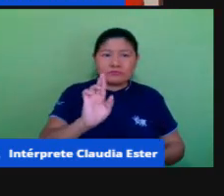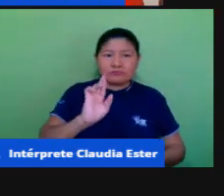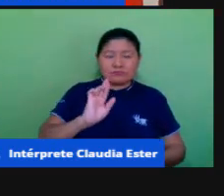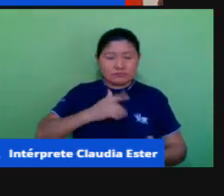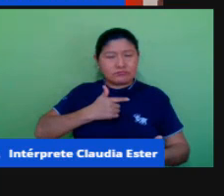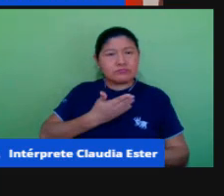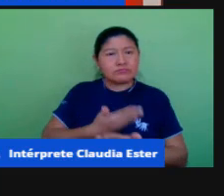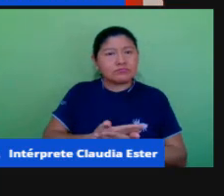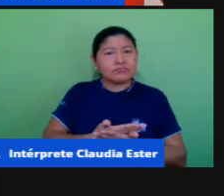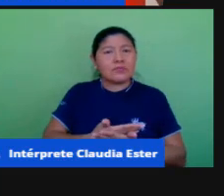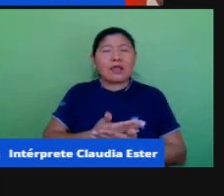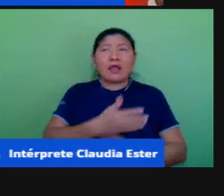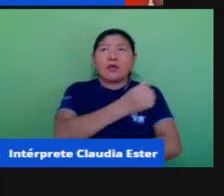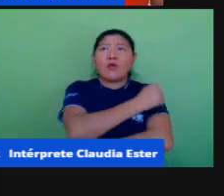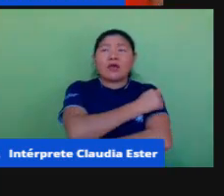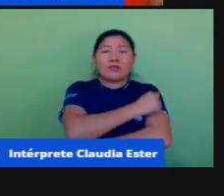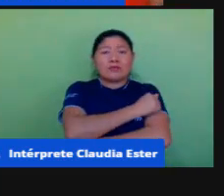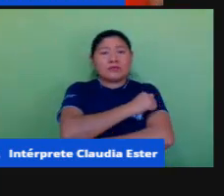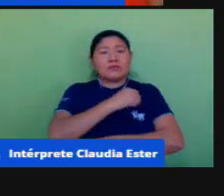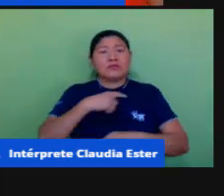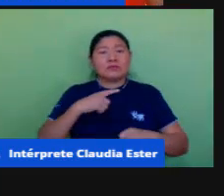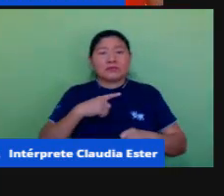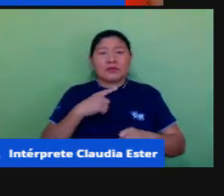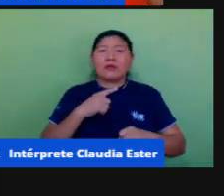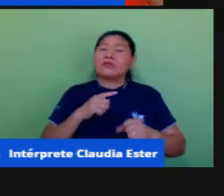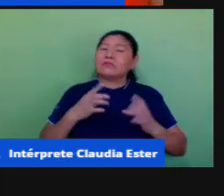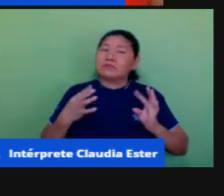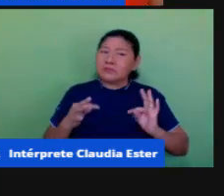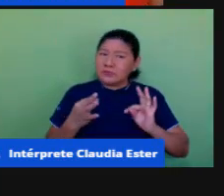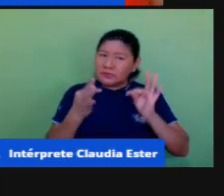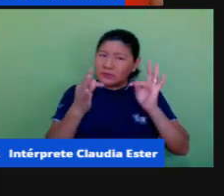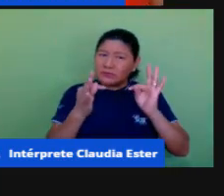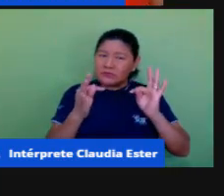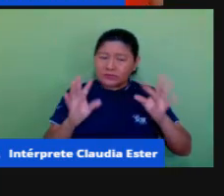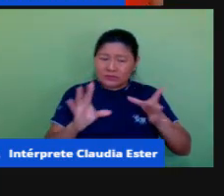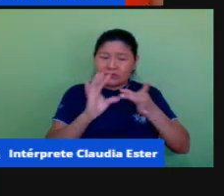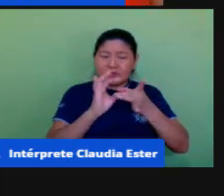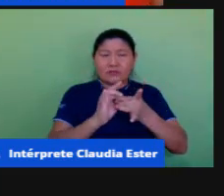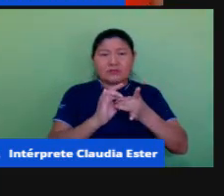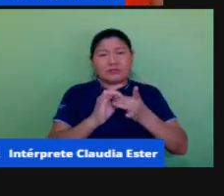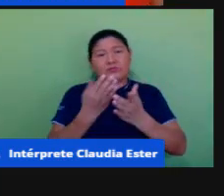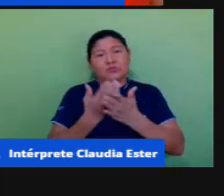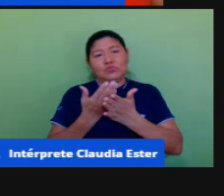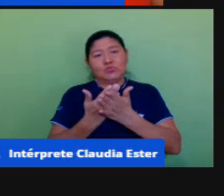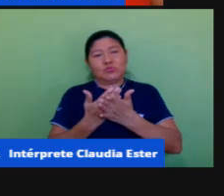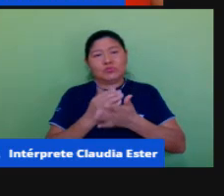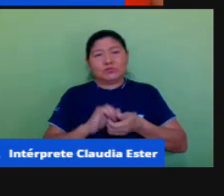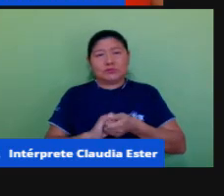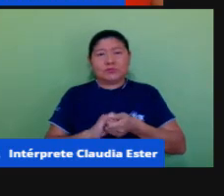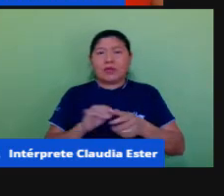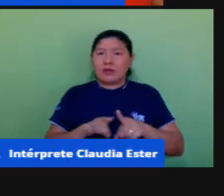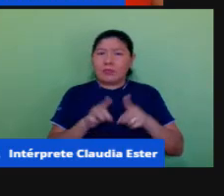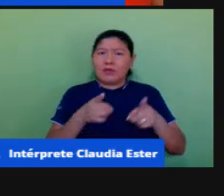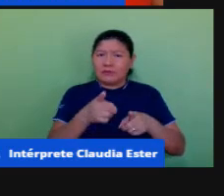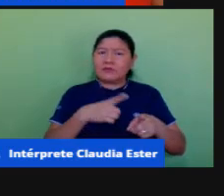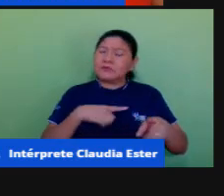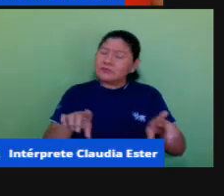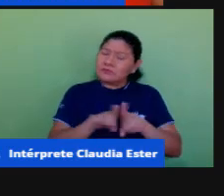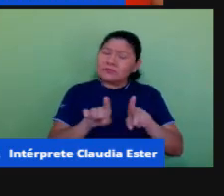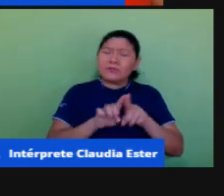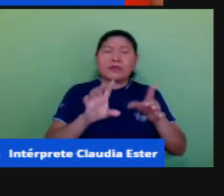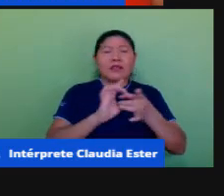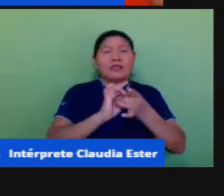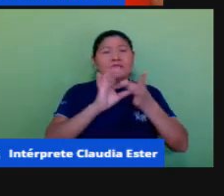plausível. Então, geralmente, ela está ligada a uma tecnologia também, tá bom? Mas nada impede de você fazer